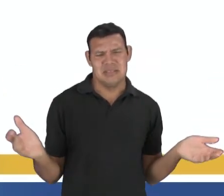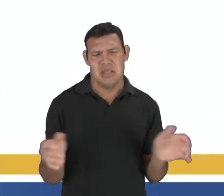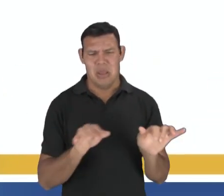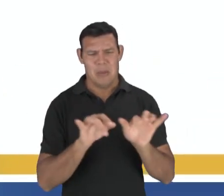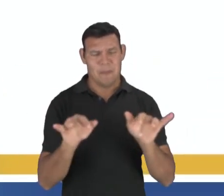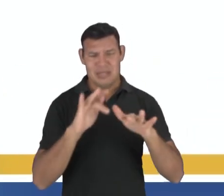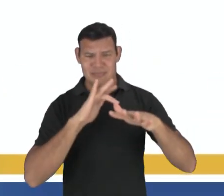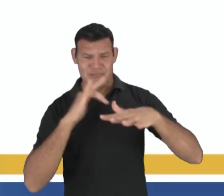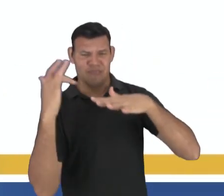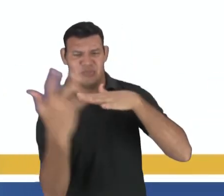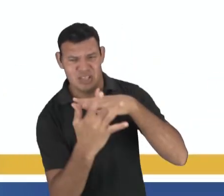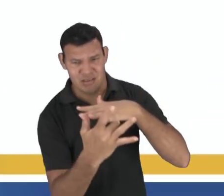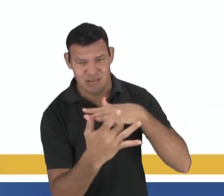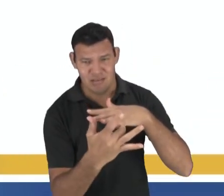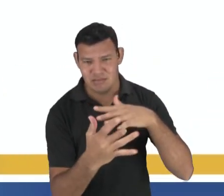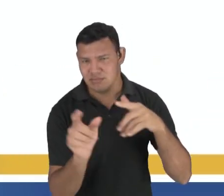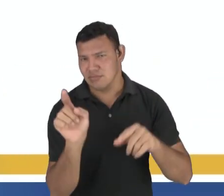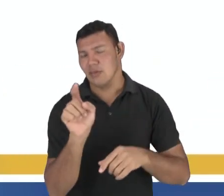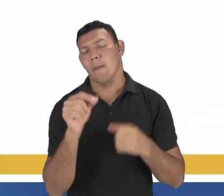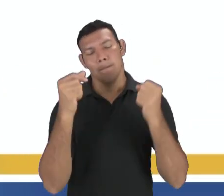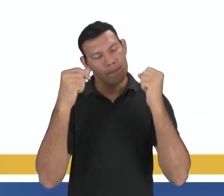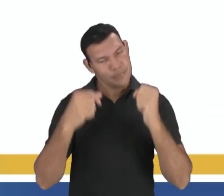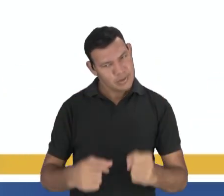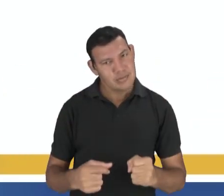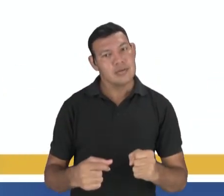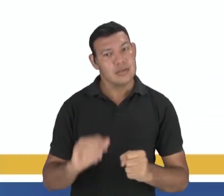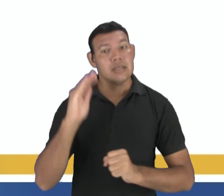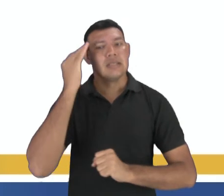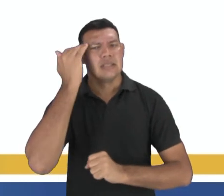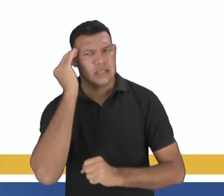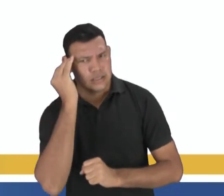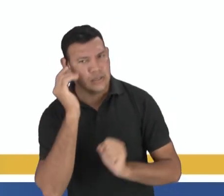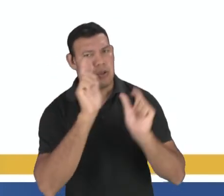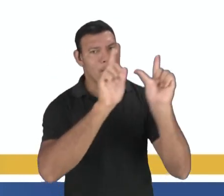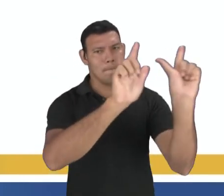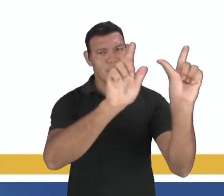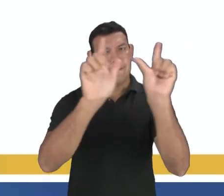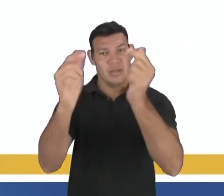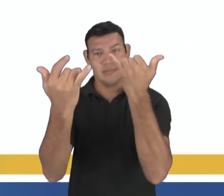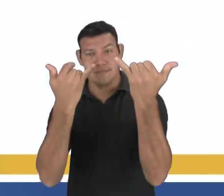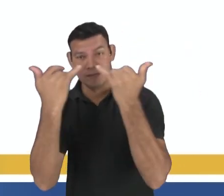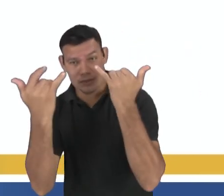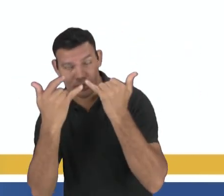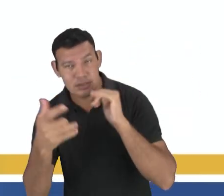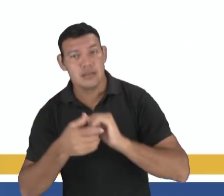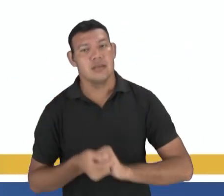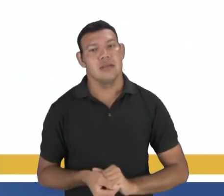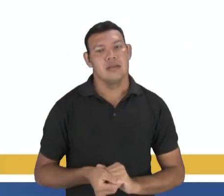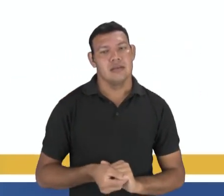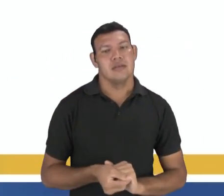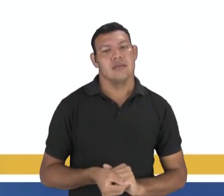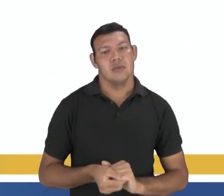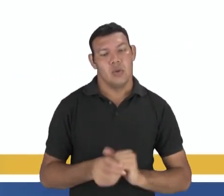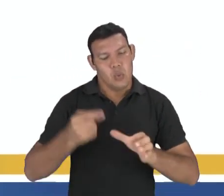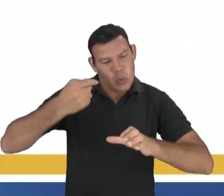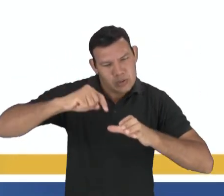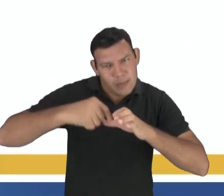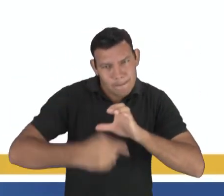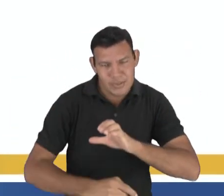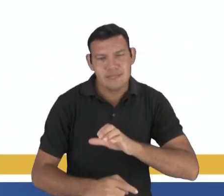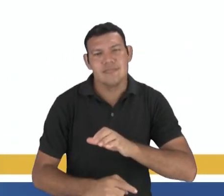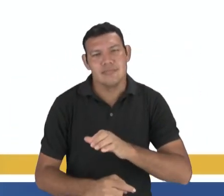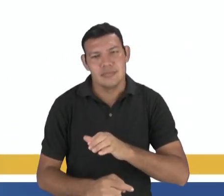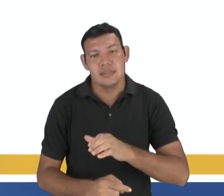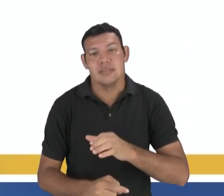Eu não posso então ver as redes sociais para me sentir informado? Pode, mas interprete cada post, isso é que é importante, ver além